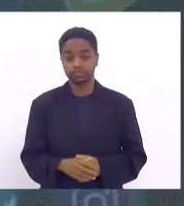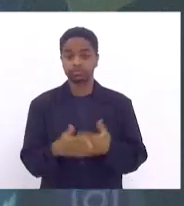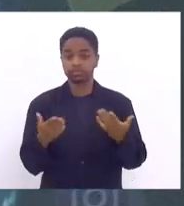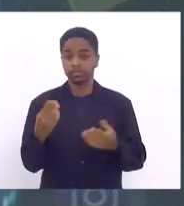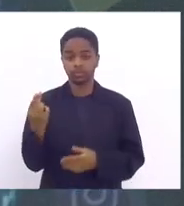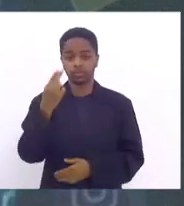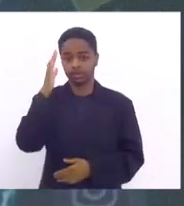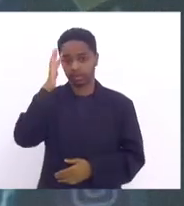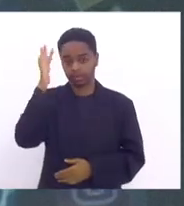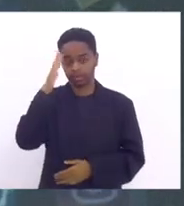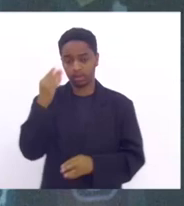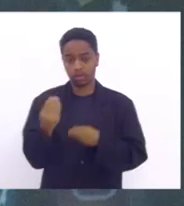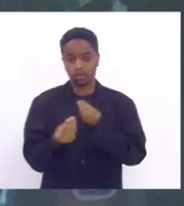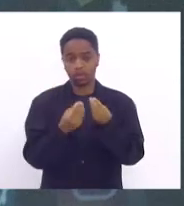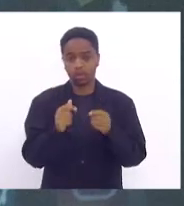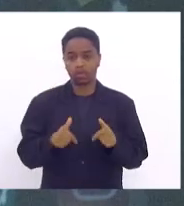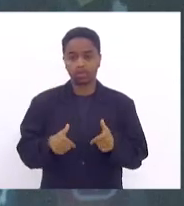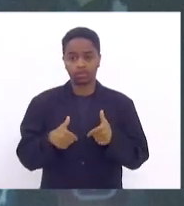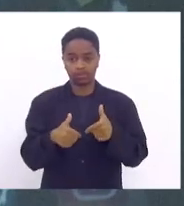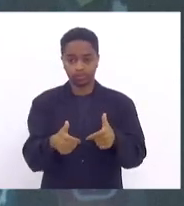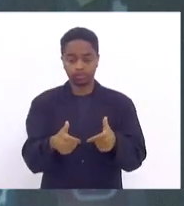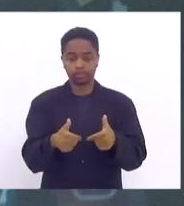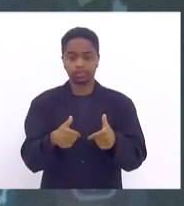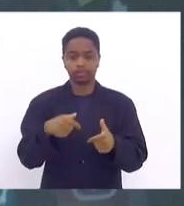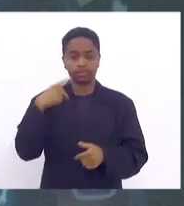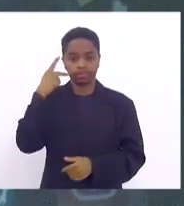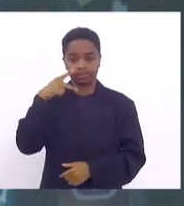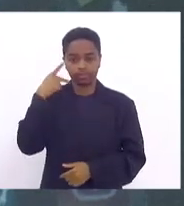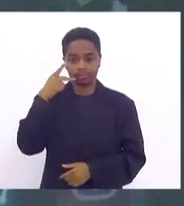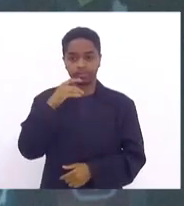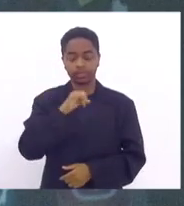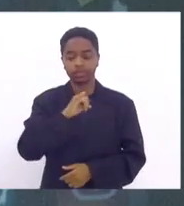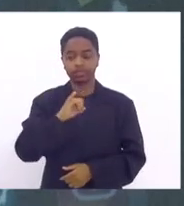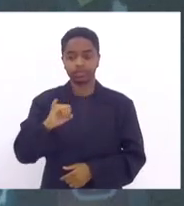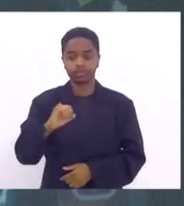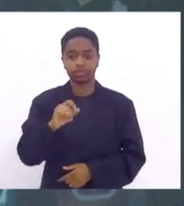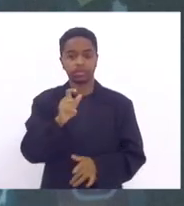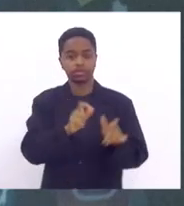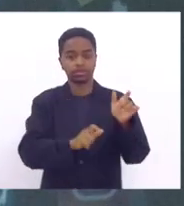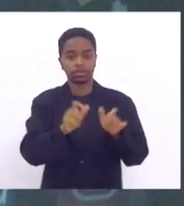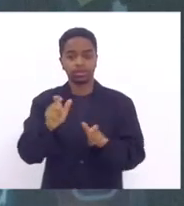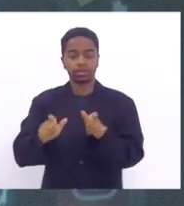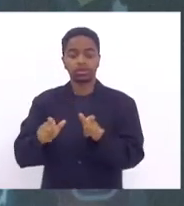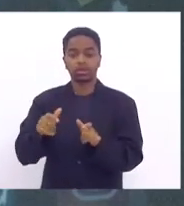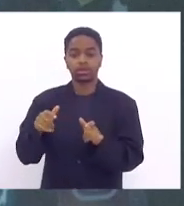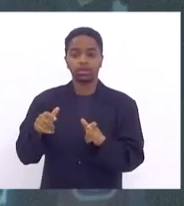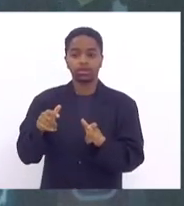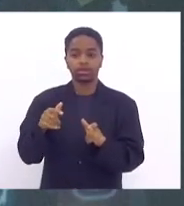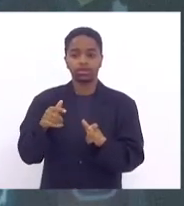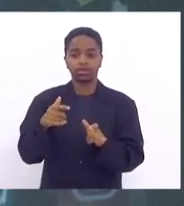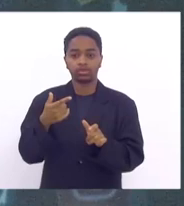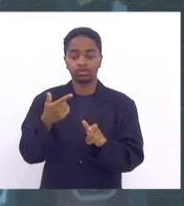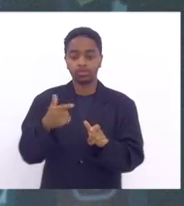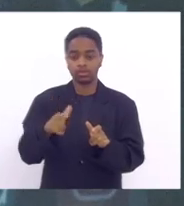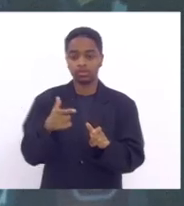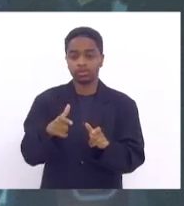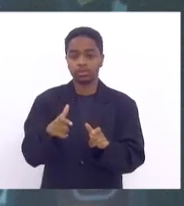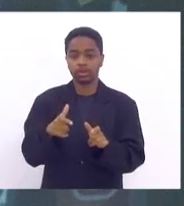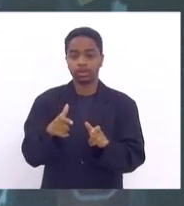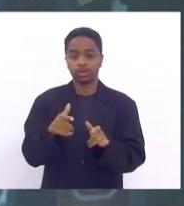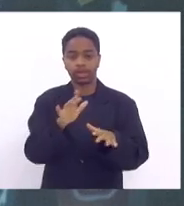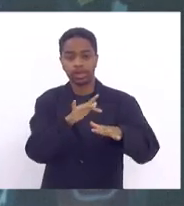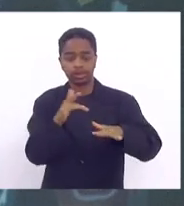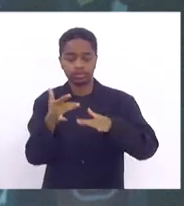imaginar o exercício do mandato parlamentar sem que esses parlamentares tenham contas nas diversas redes